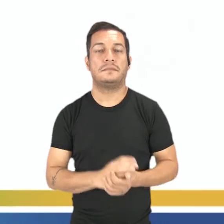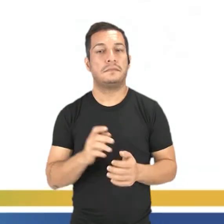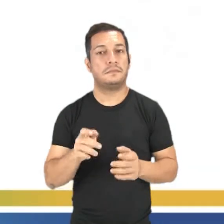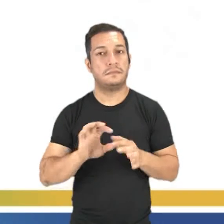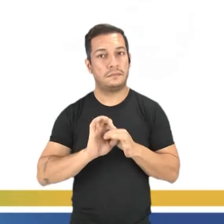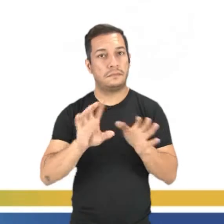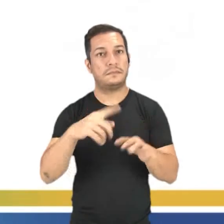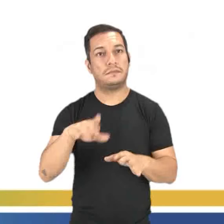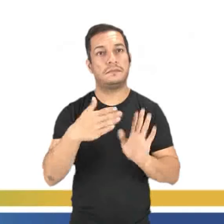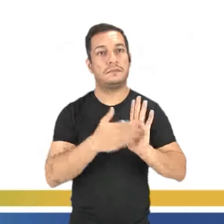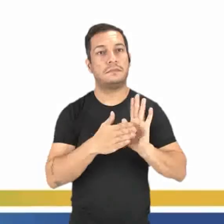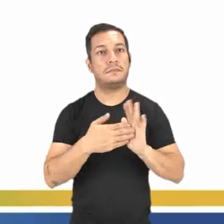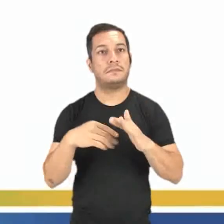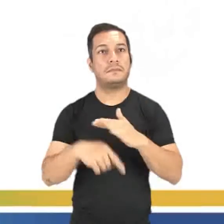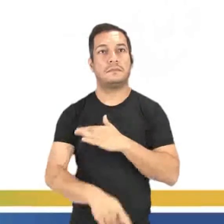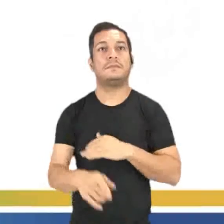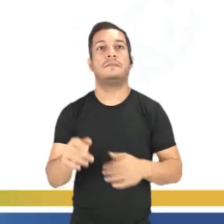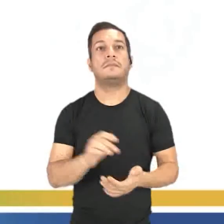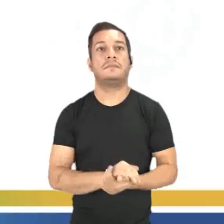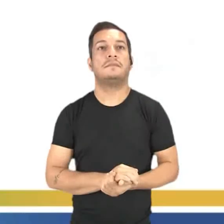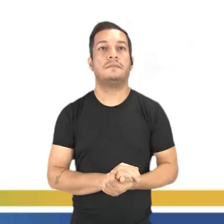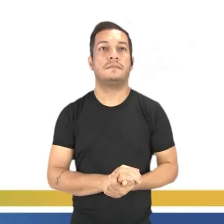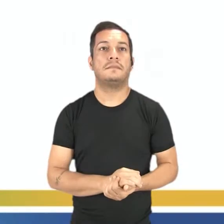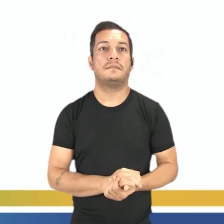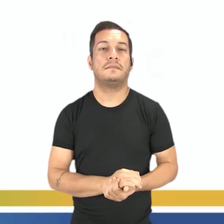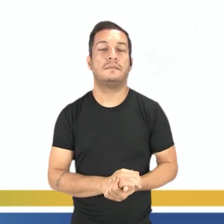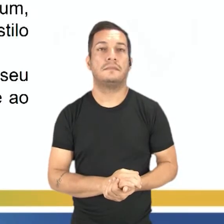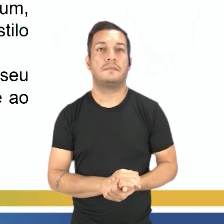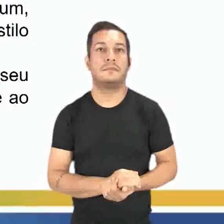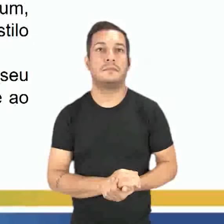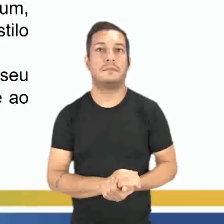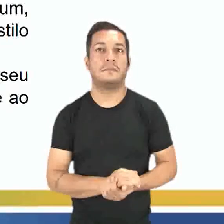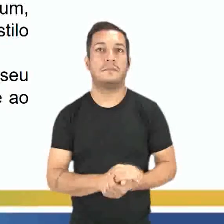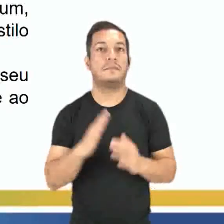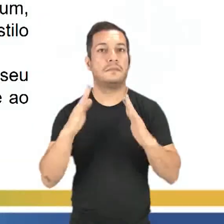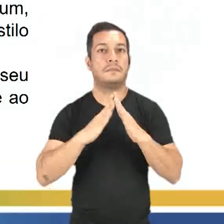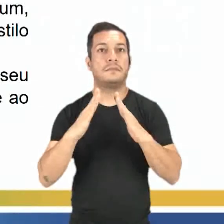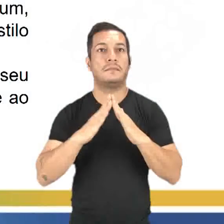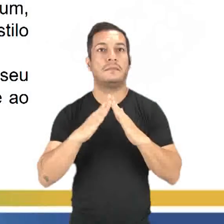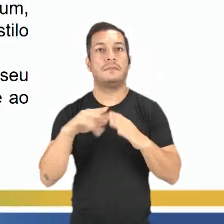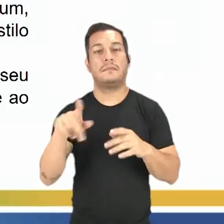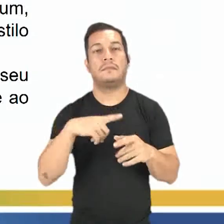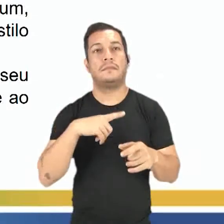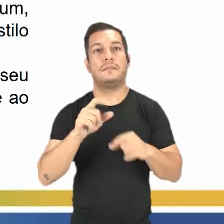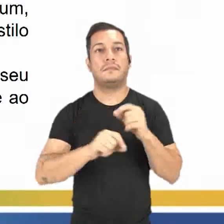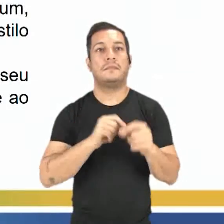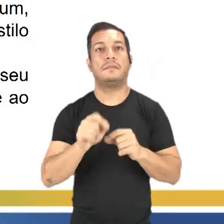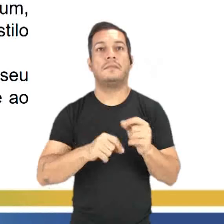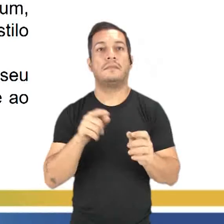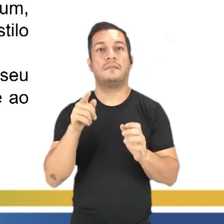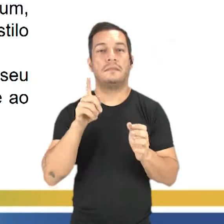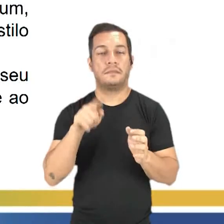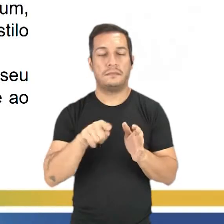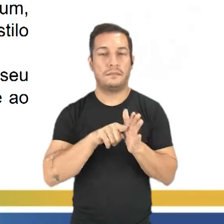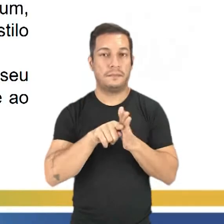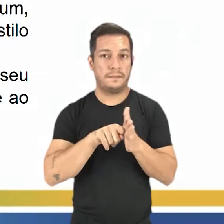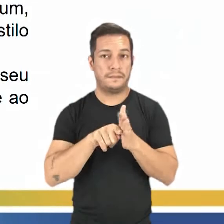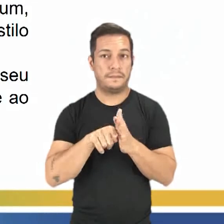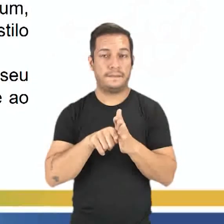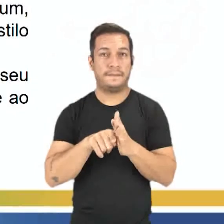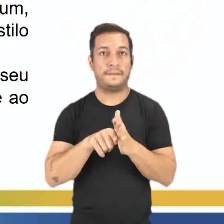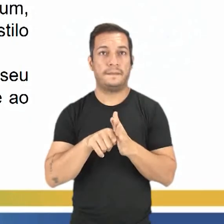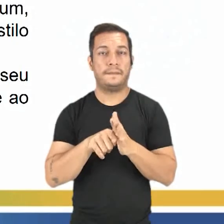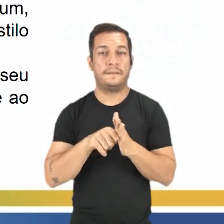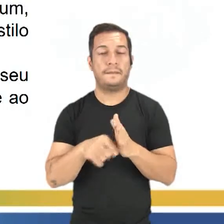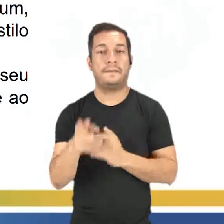como proposta de aprofundamento, tá bom? E para casa vocês têm o quê?